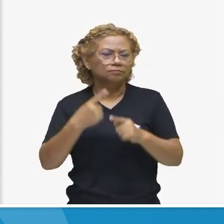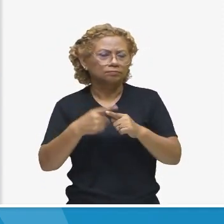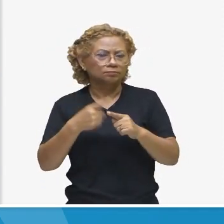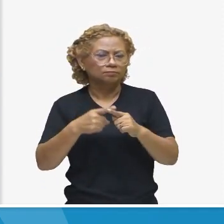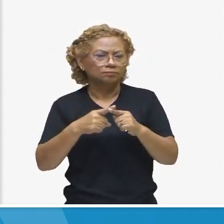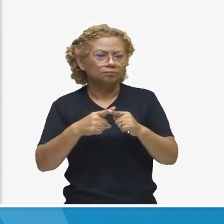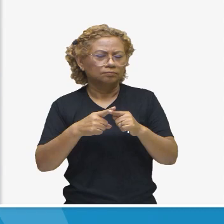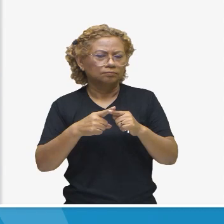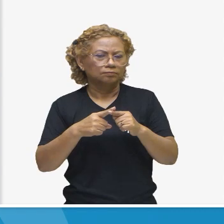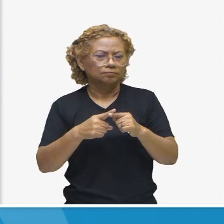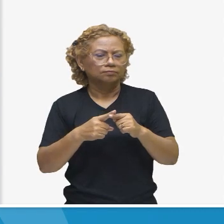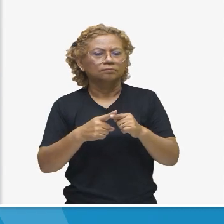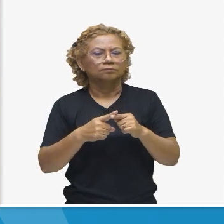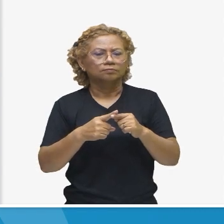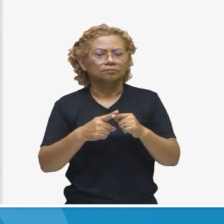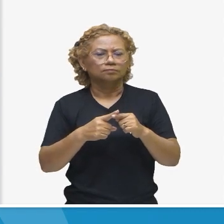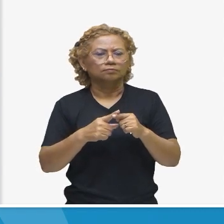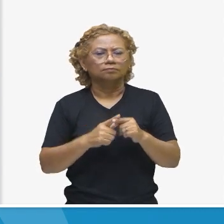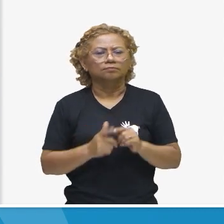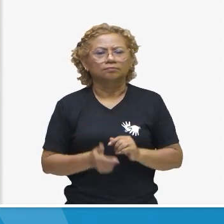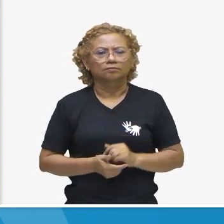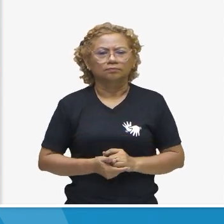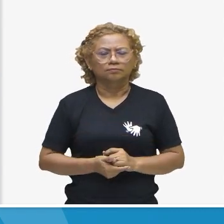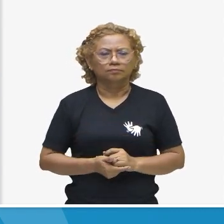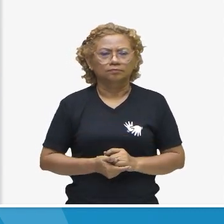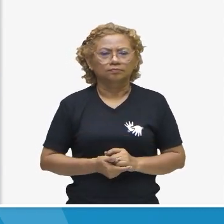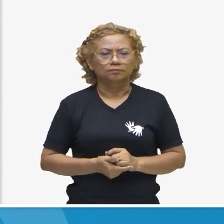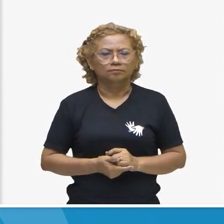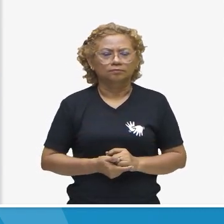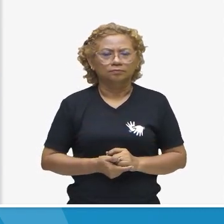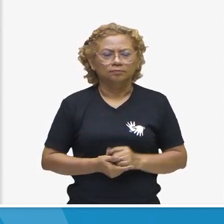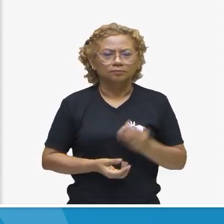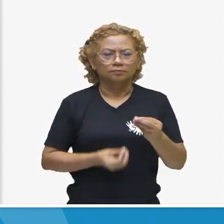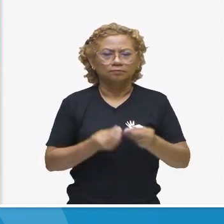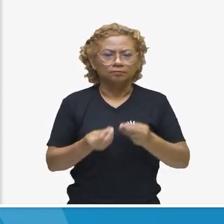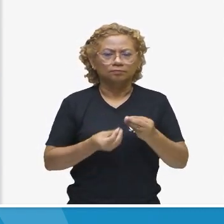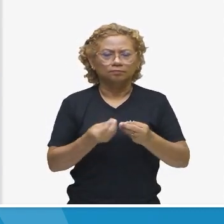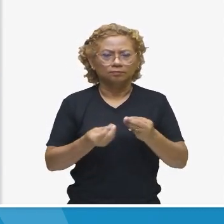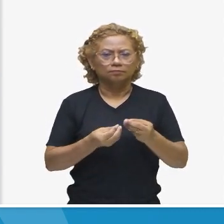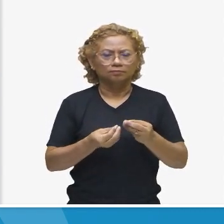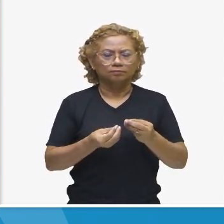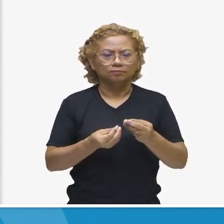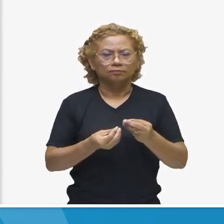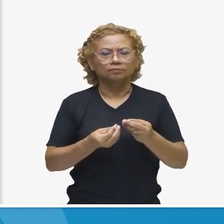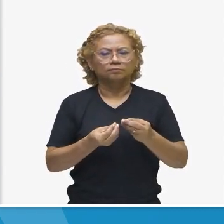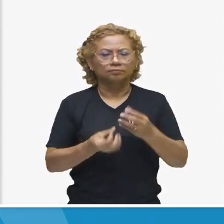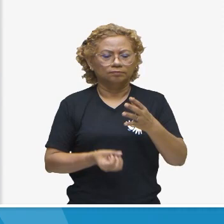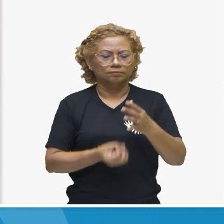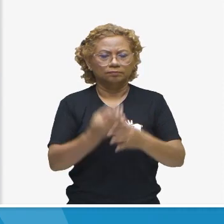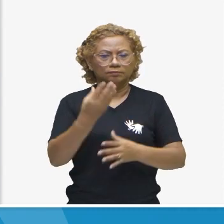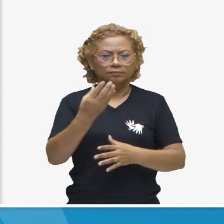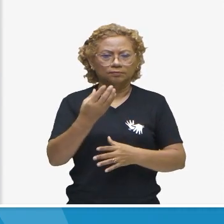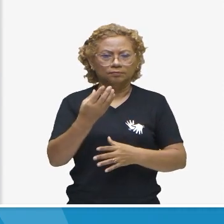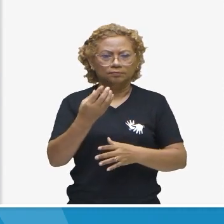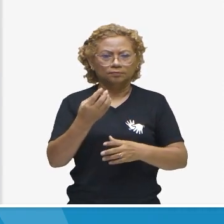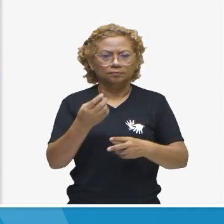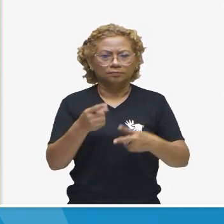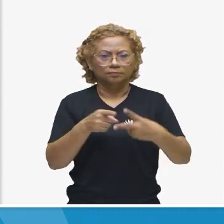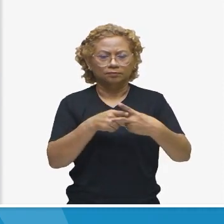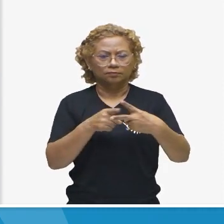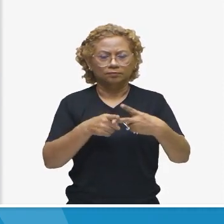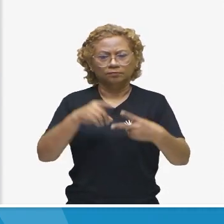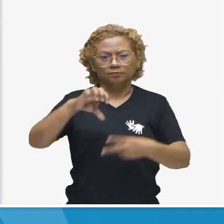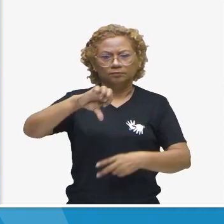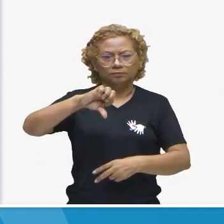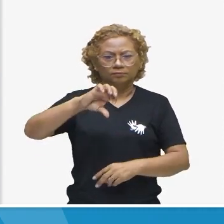de forma perpendicular, ou seja, formando um ângulo de 90 graus com o plano que nós temos.